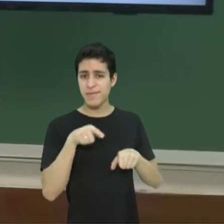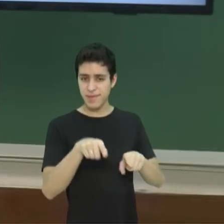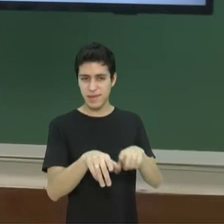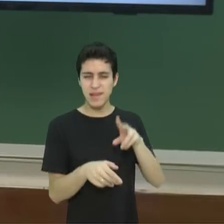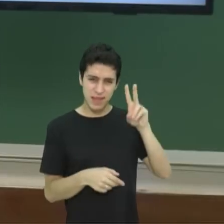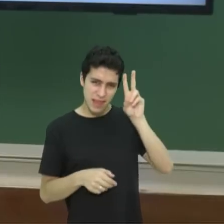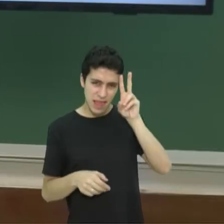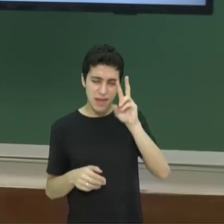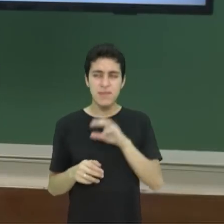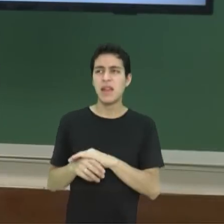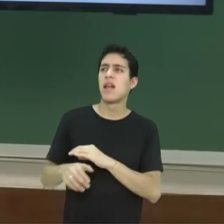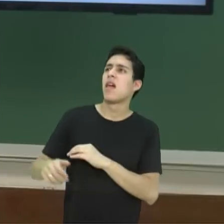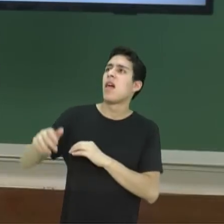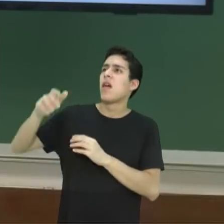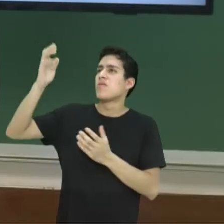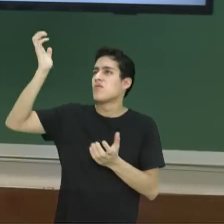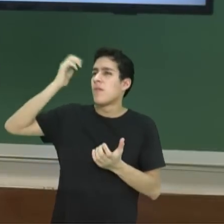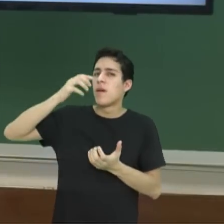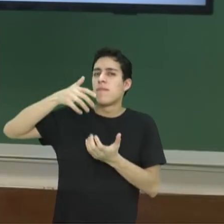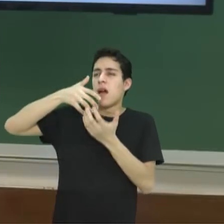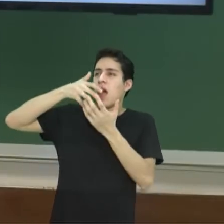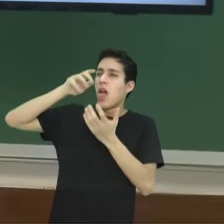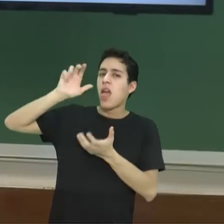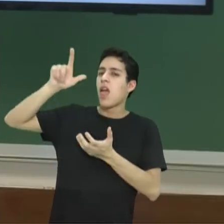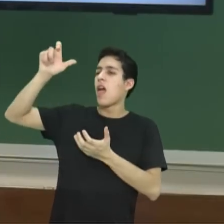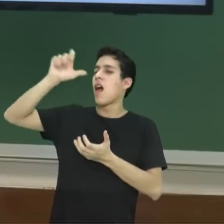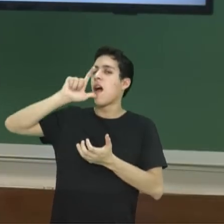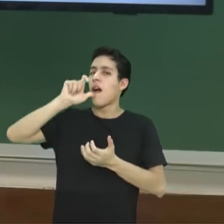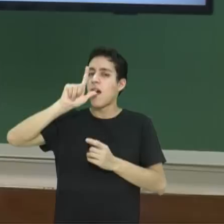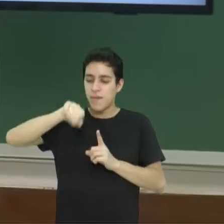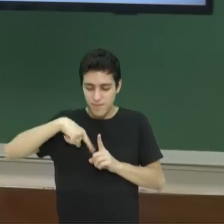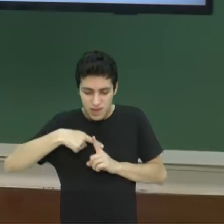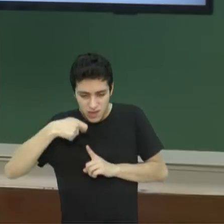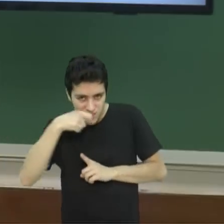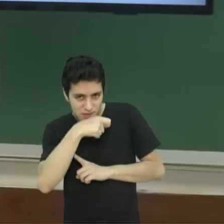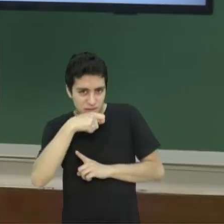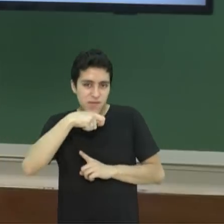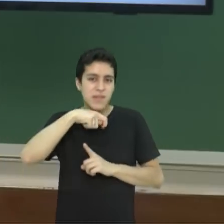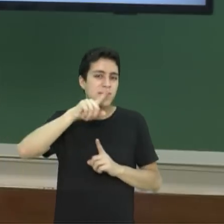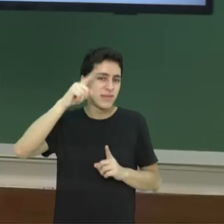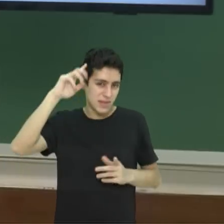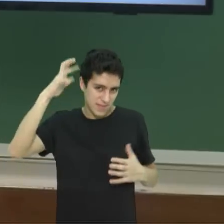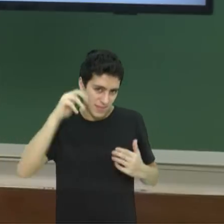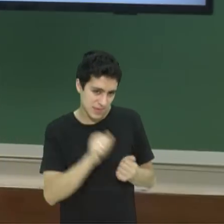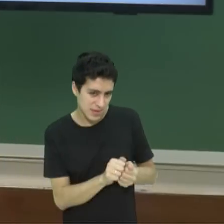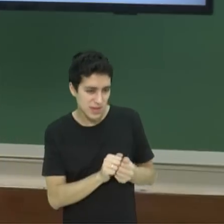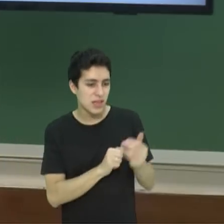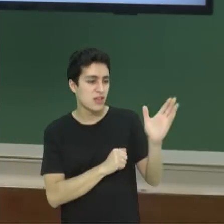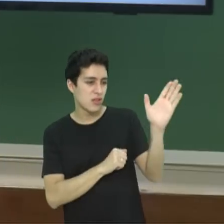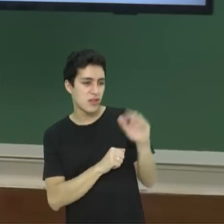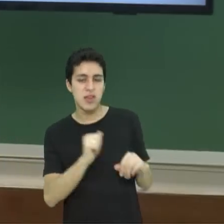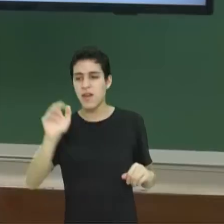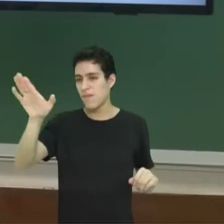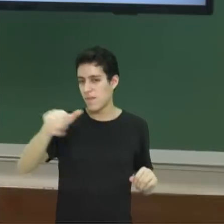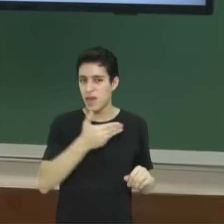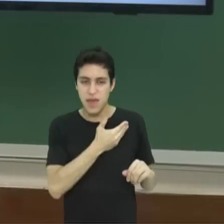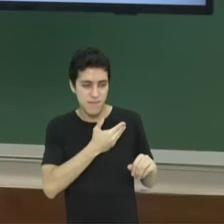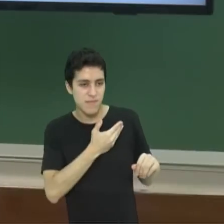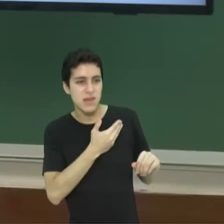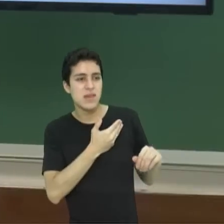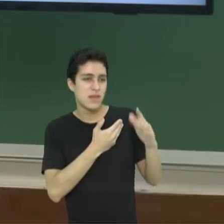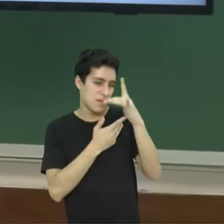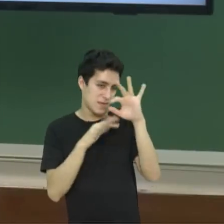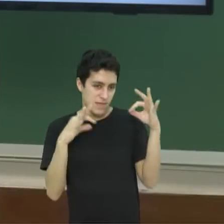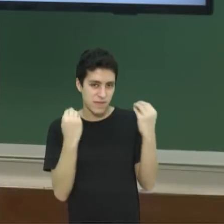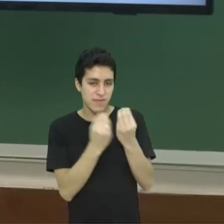para tomar banho com a água, com a boca aberta, aí assim você bebe água e já escova os dentes? E você chama os seus parentes e os seus amigos ao mesmo tempo